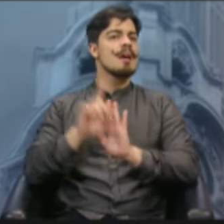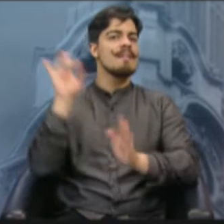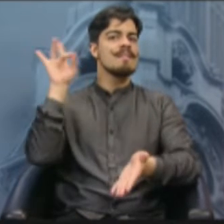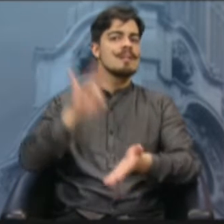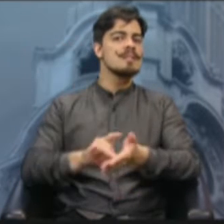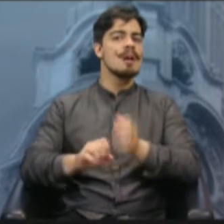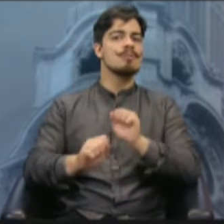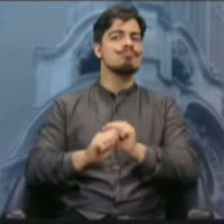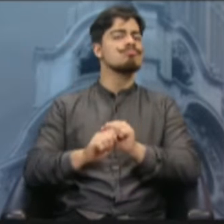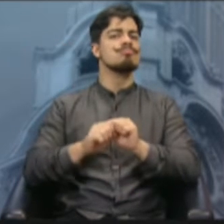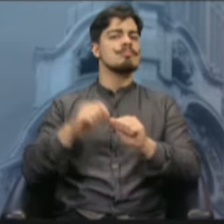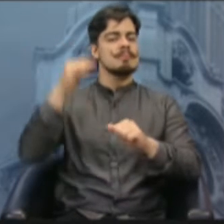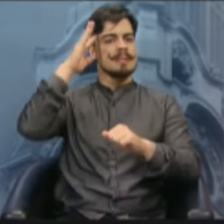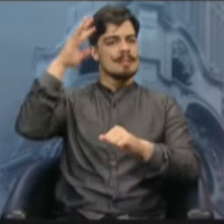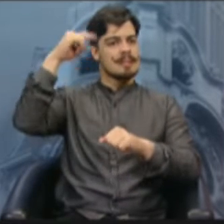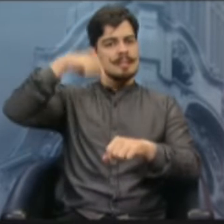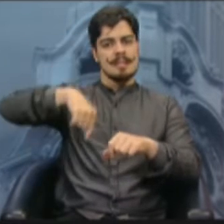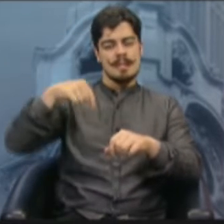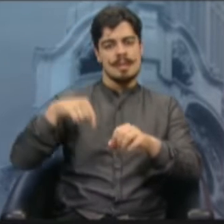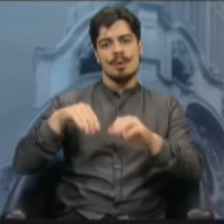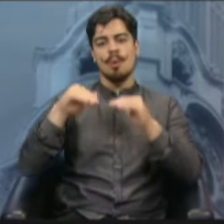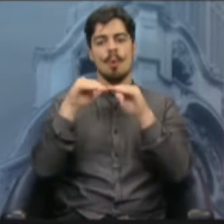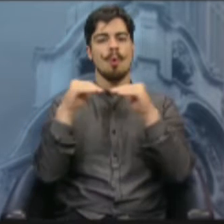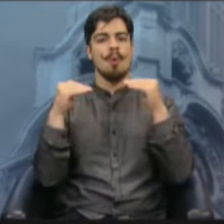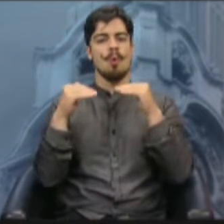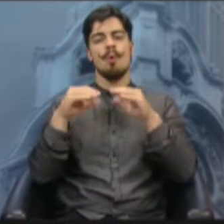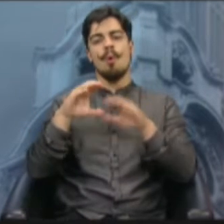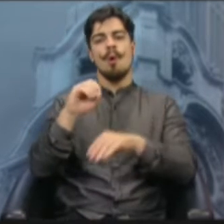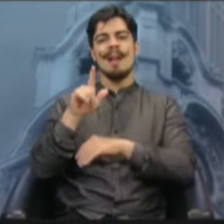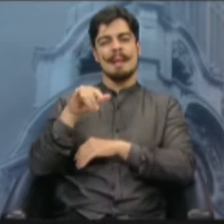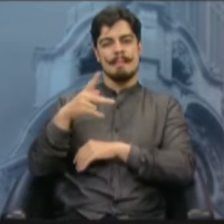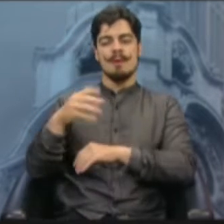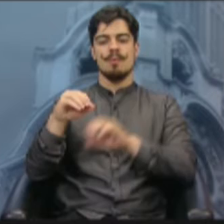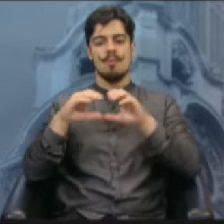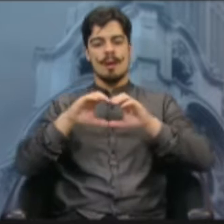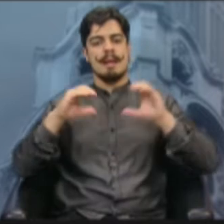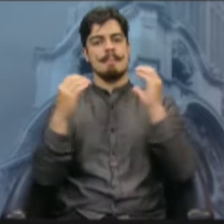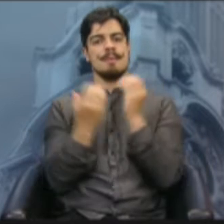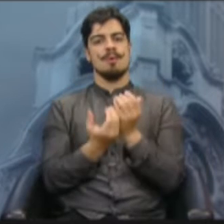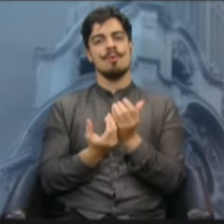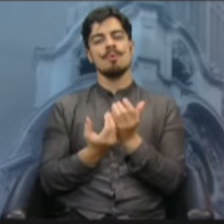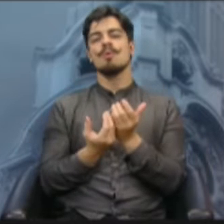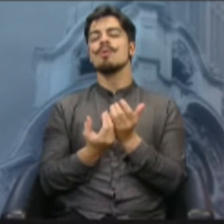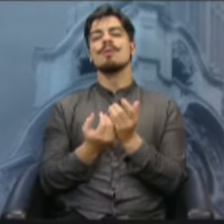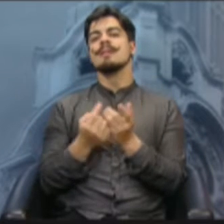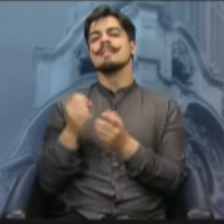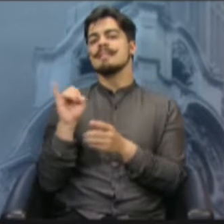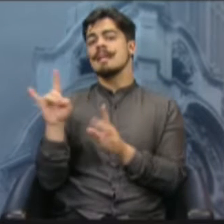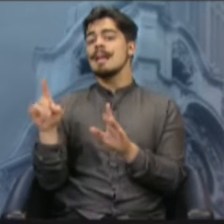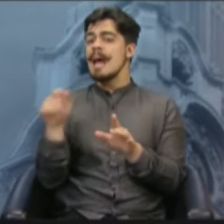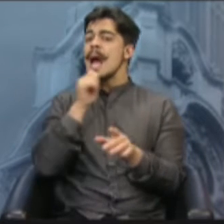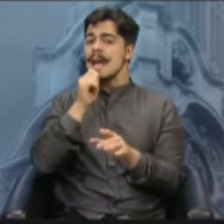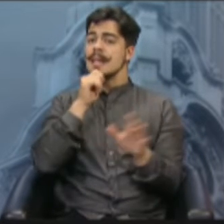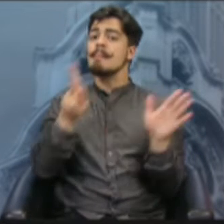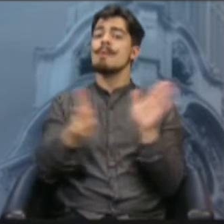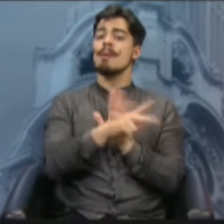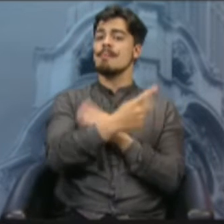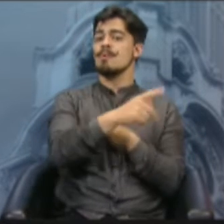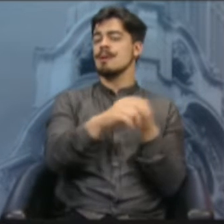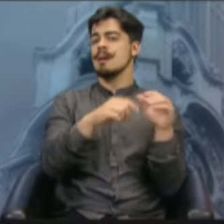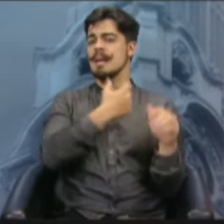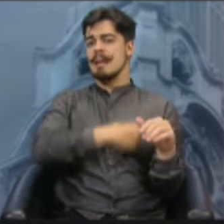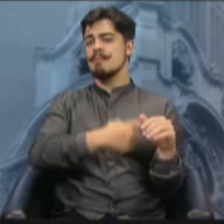Estádio Olímpico Monumental se ele ainda pertence pacificamente ao Grêmio Futebol Porto Alegrense? A quem interessa isso?